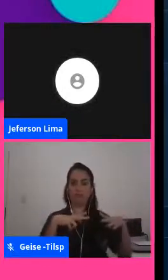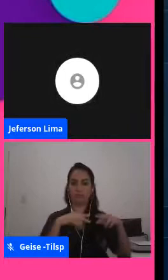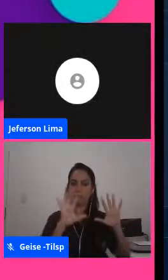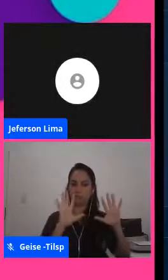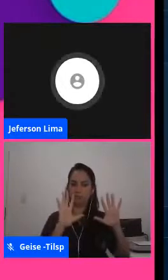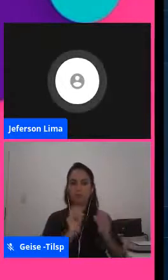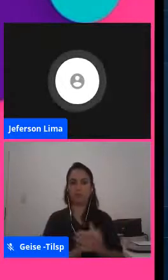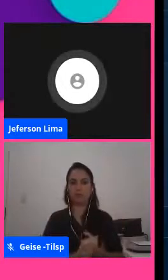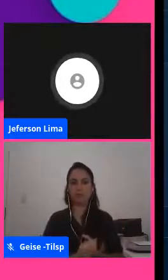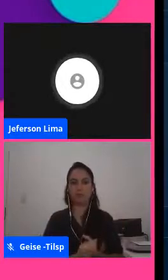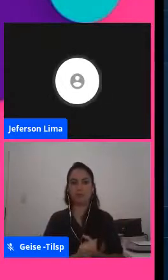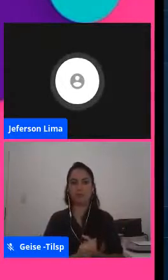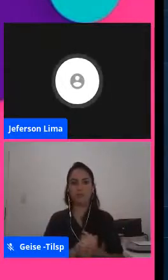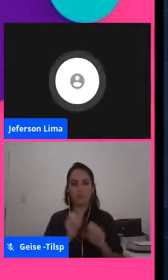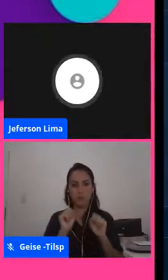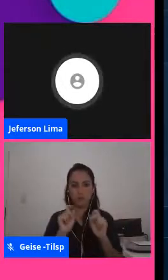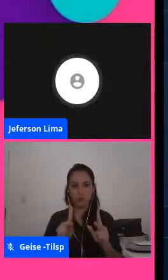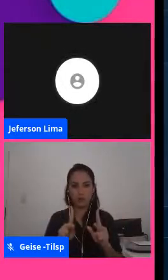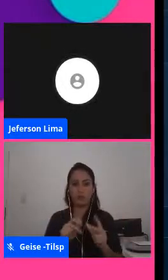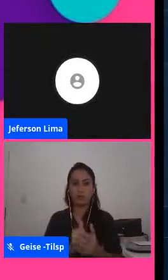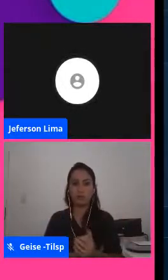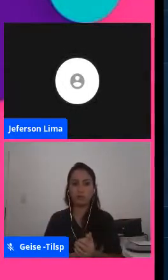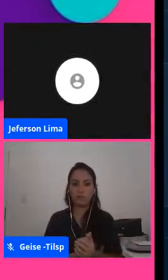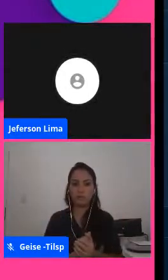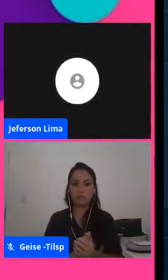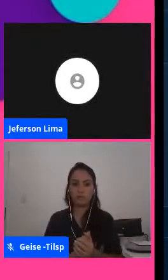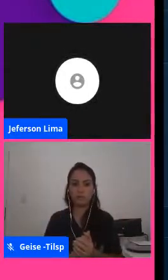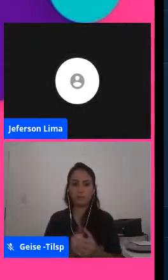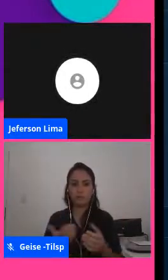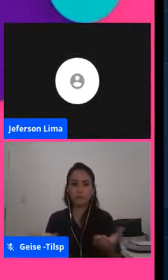Feito? Aí agora que a gente pode voltar.